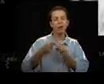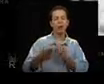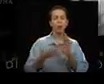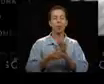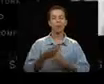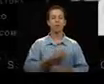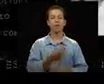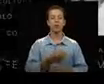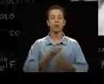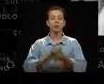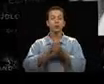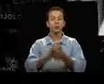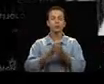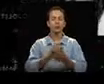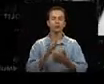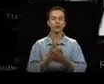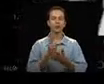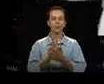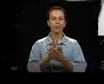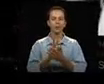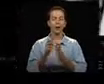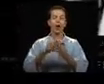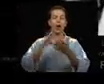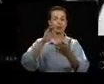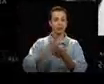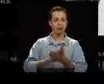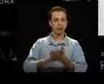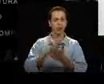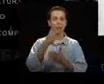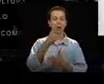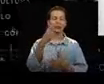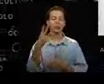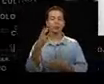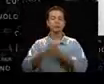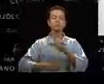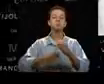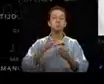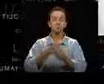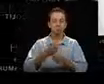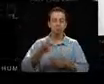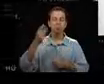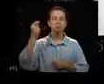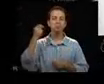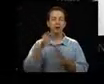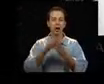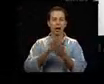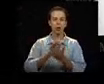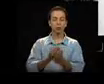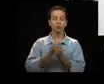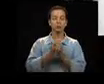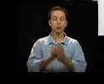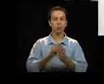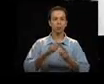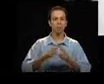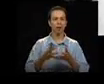um longo período em que nós vivemos sem hiatos, não? Casados durante 42 anos. É um